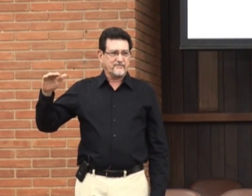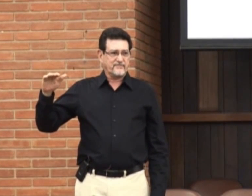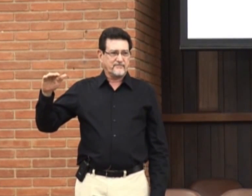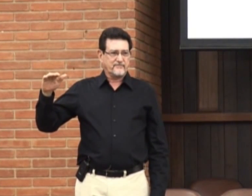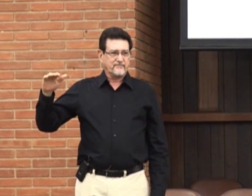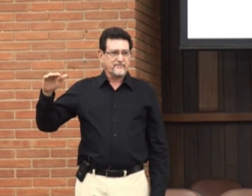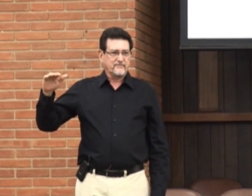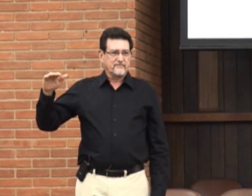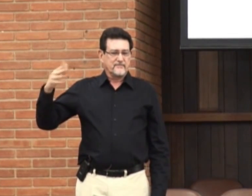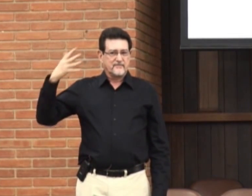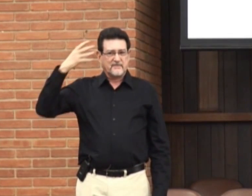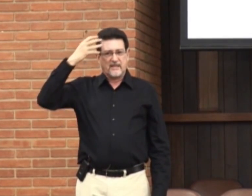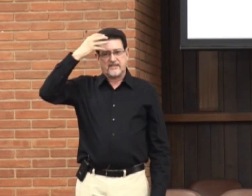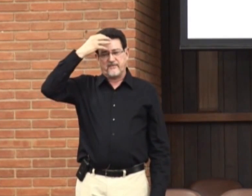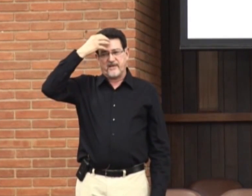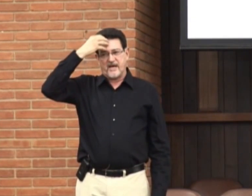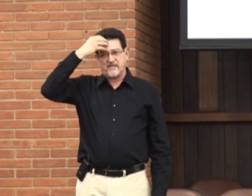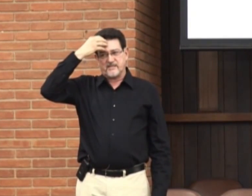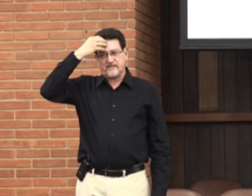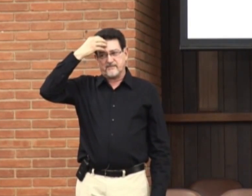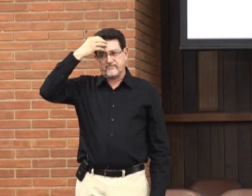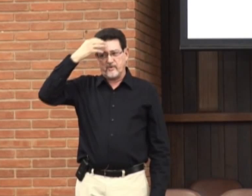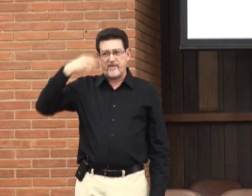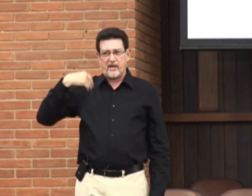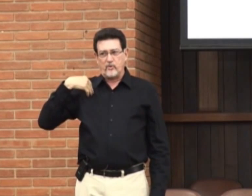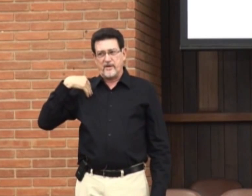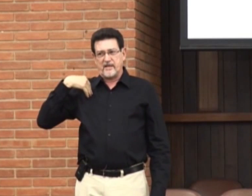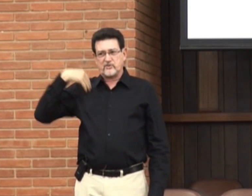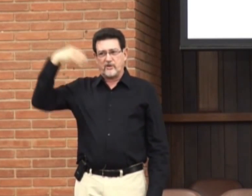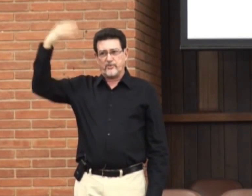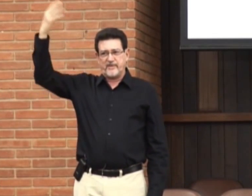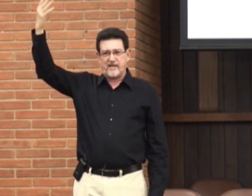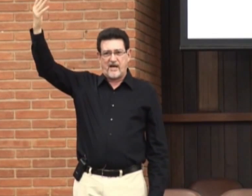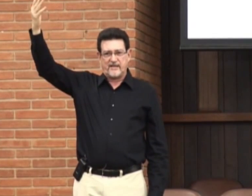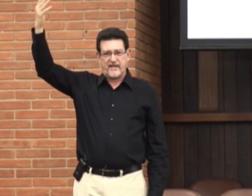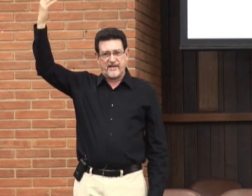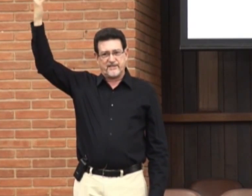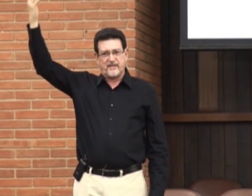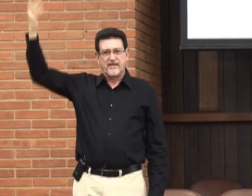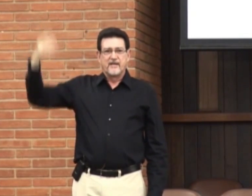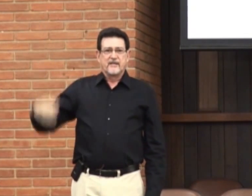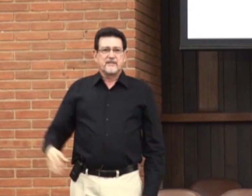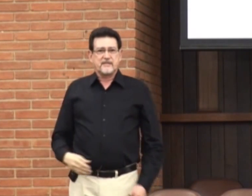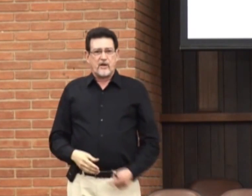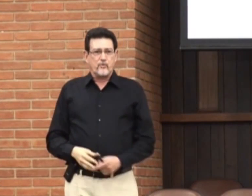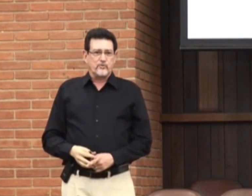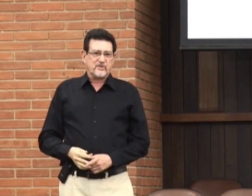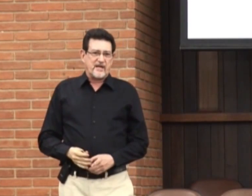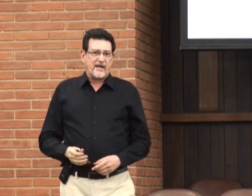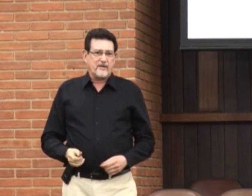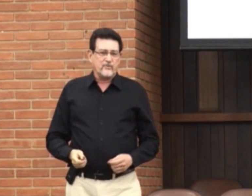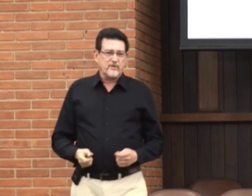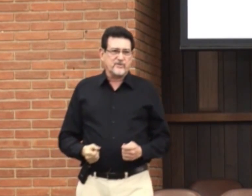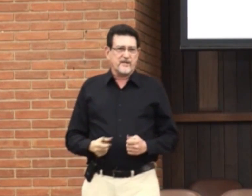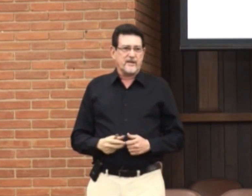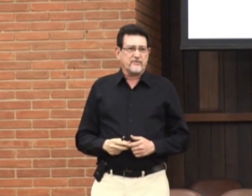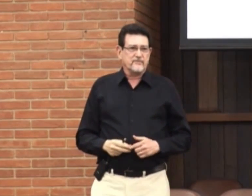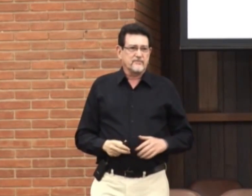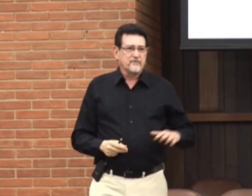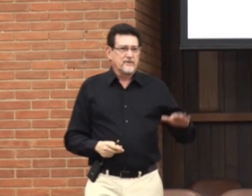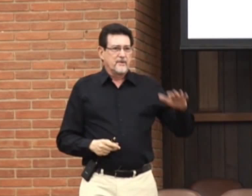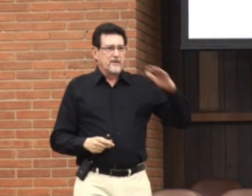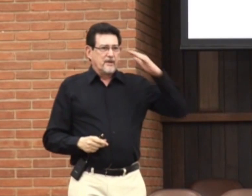idade. Ela teve câncer, foi minha aluna na escola dominical na igreja de Itacuruçá, no Rio de